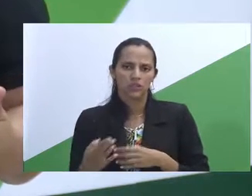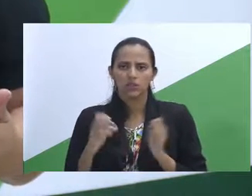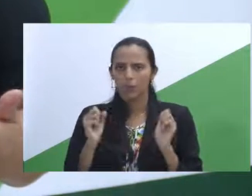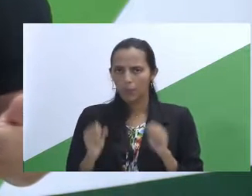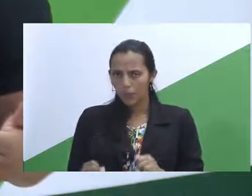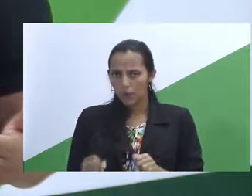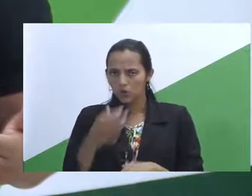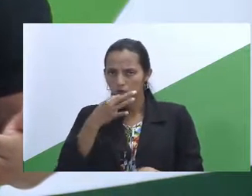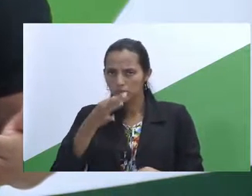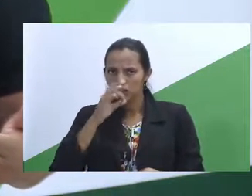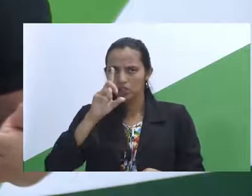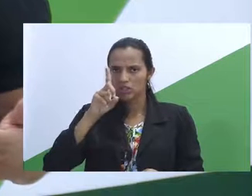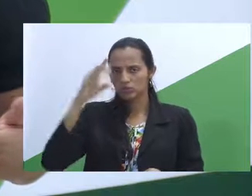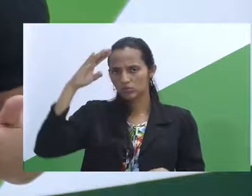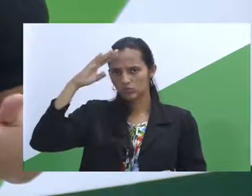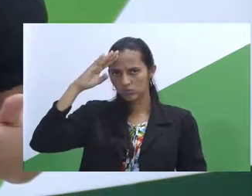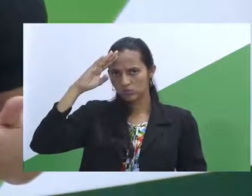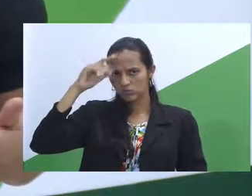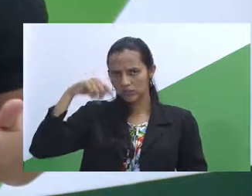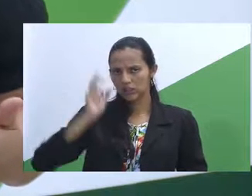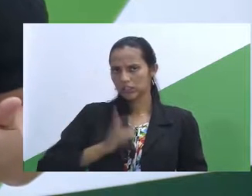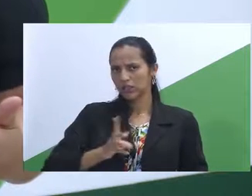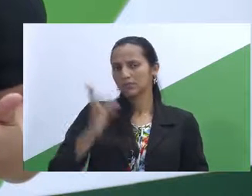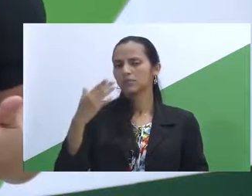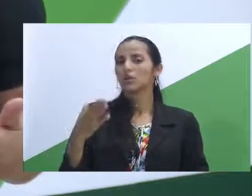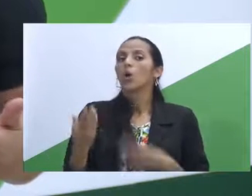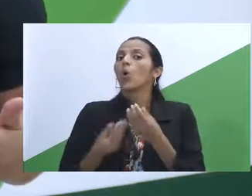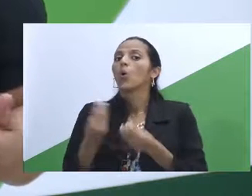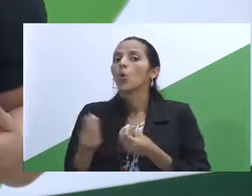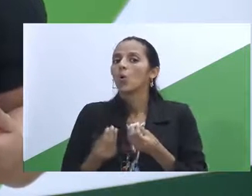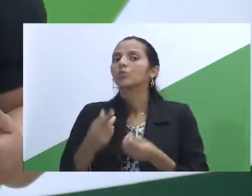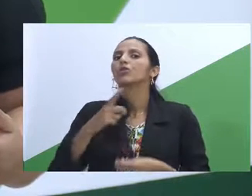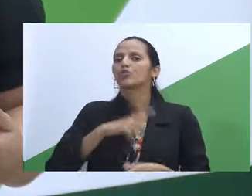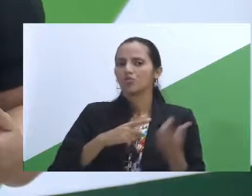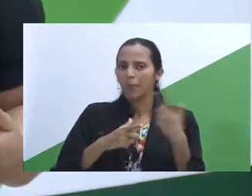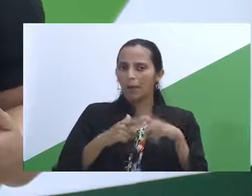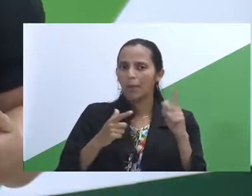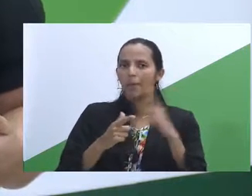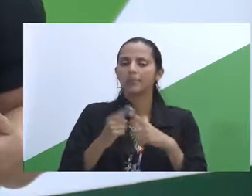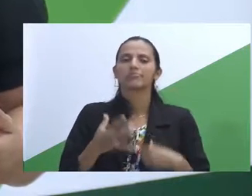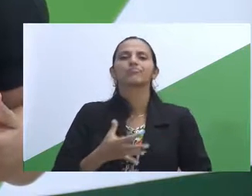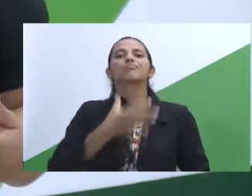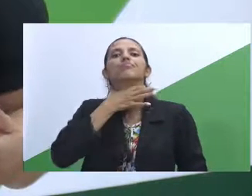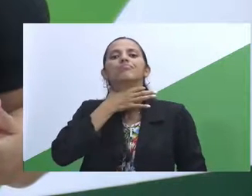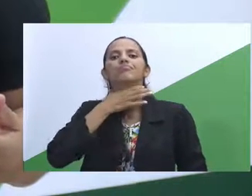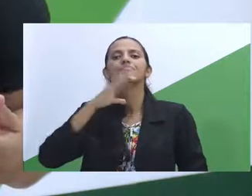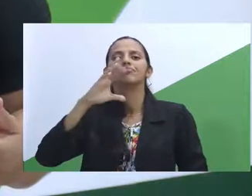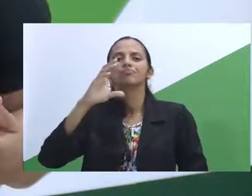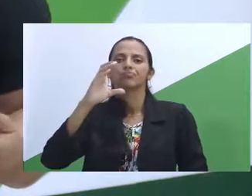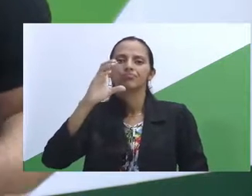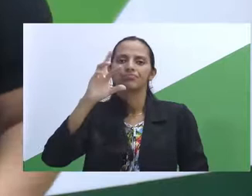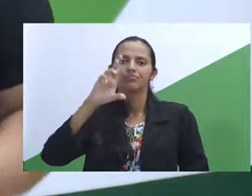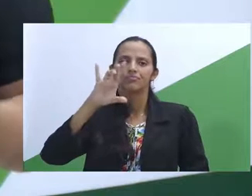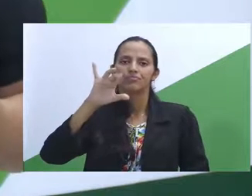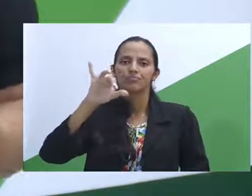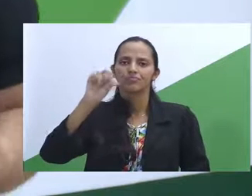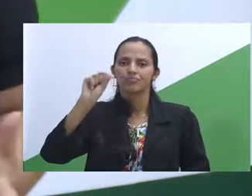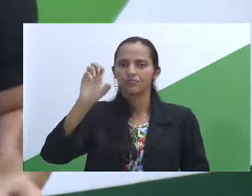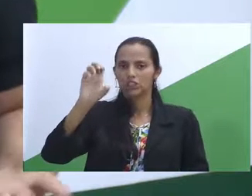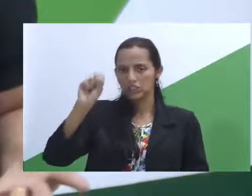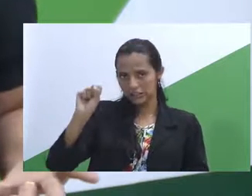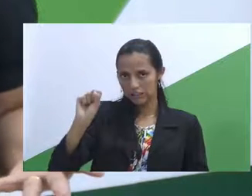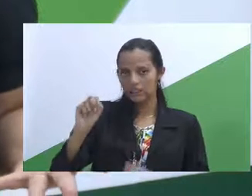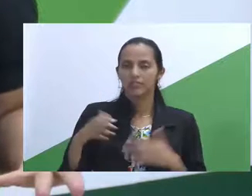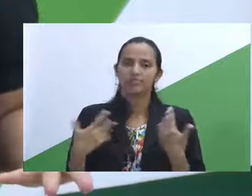ditadura varguista continuar? Então, a gente tem, na verdade, crises básicas, né, por quê? Porque ele apoia a democracia, mas o